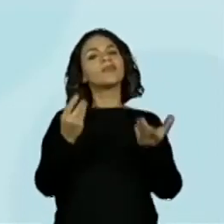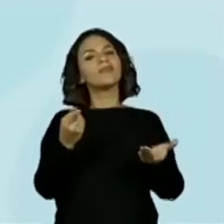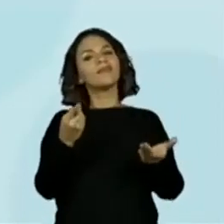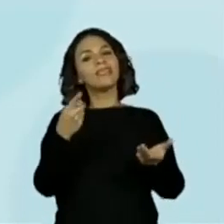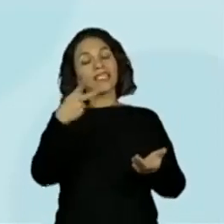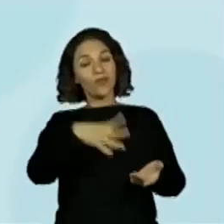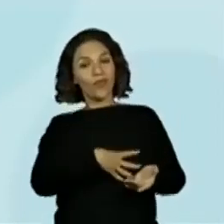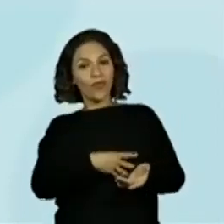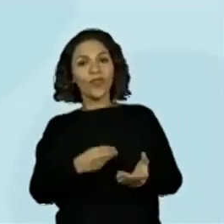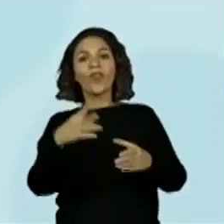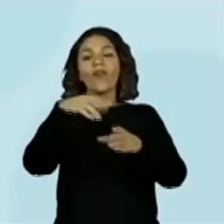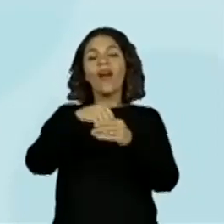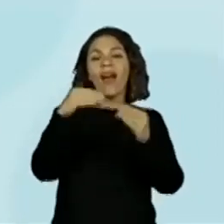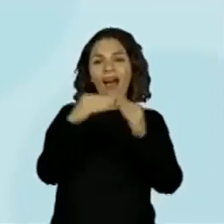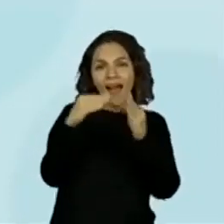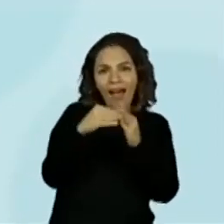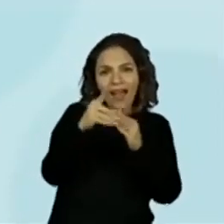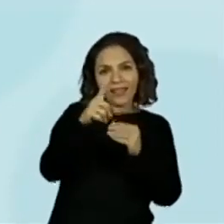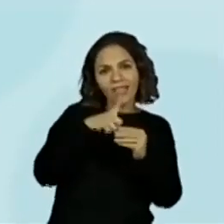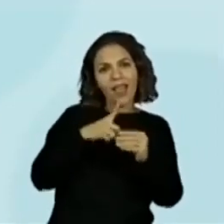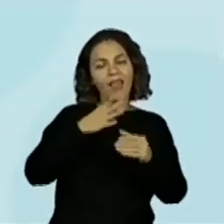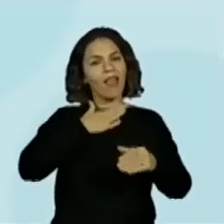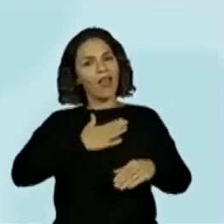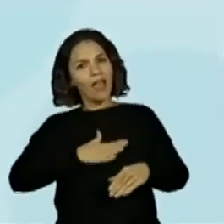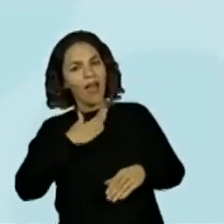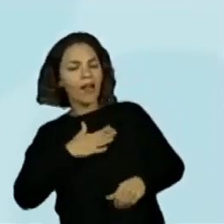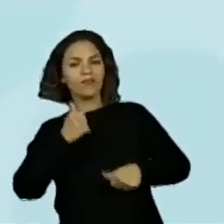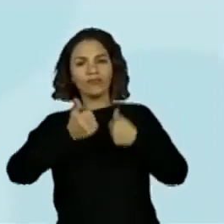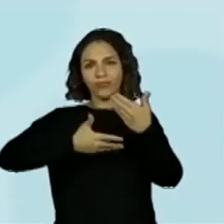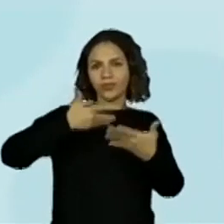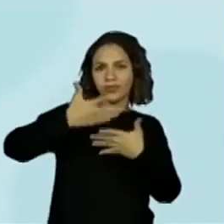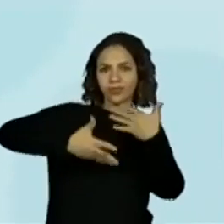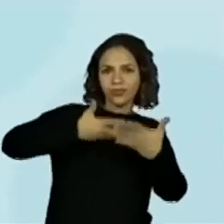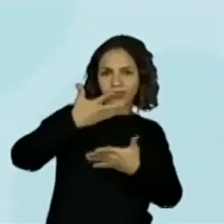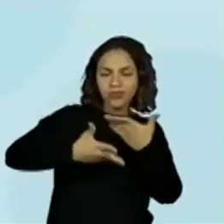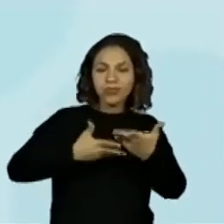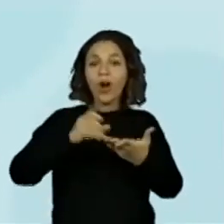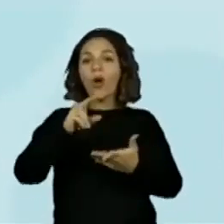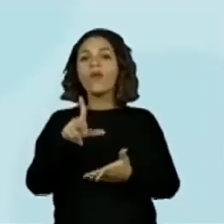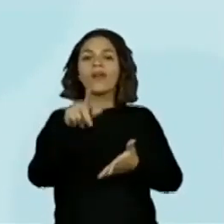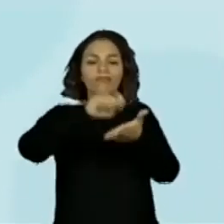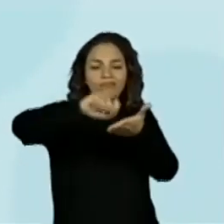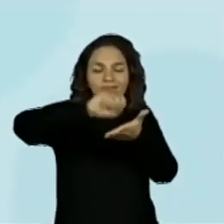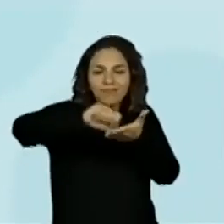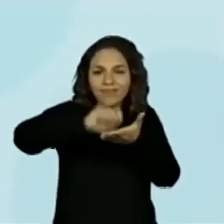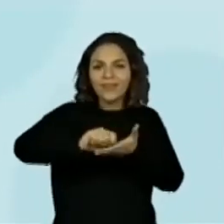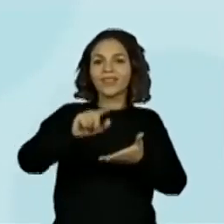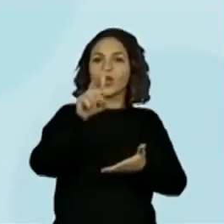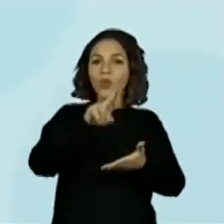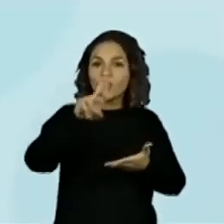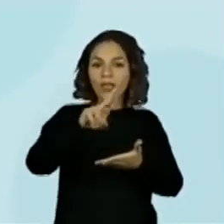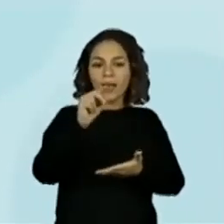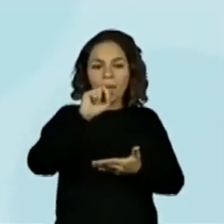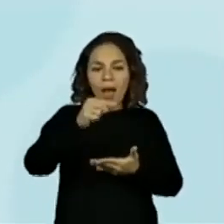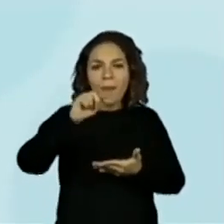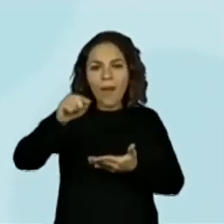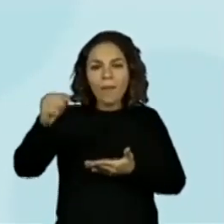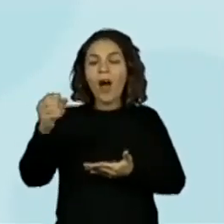em casa? Ele fala pontuando e você também fala pontuando? Ou você fala